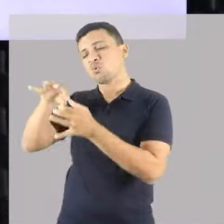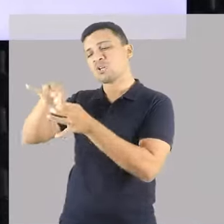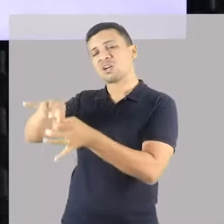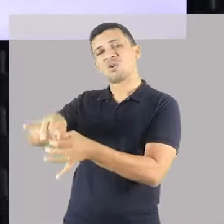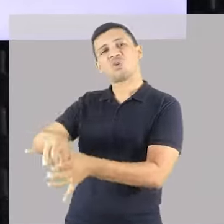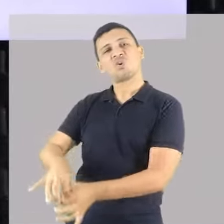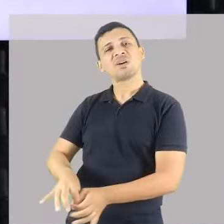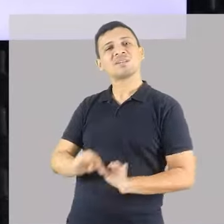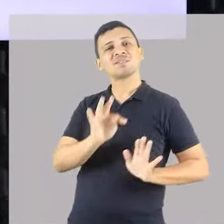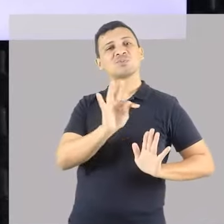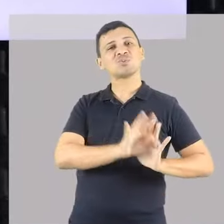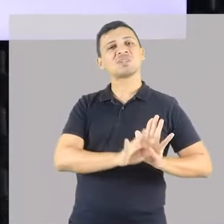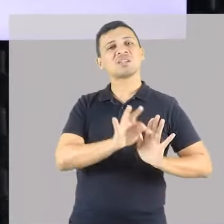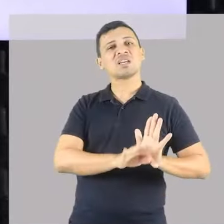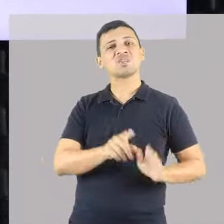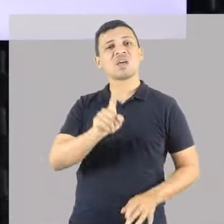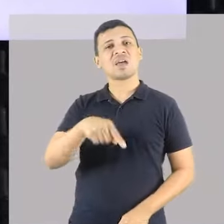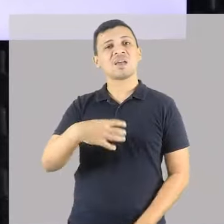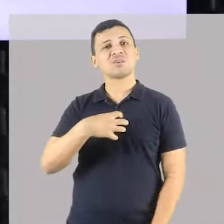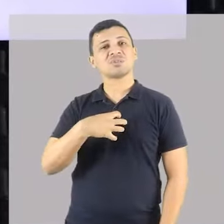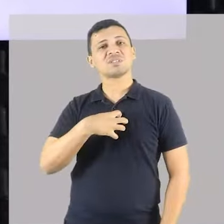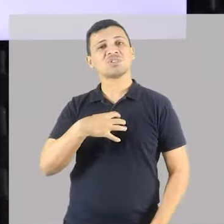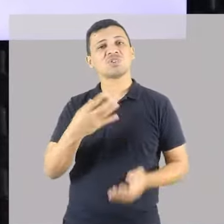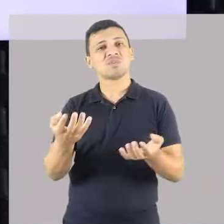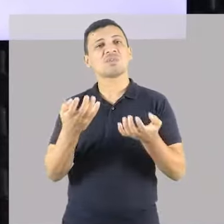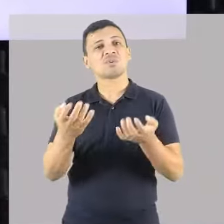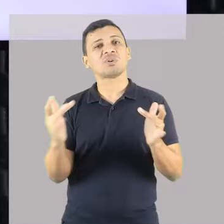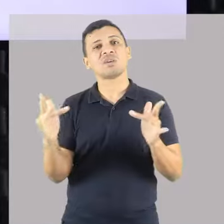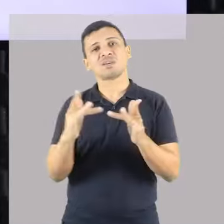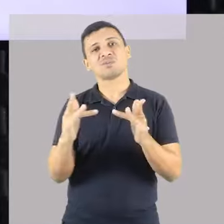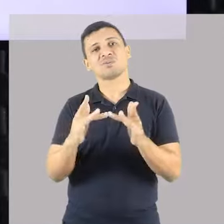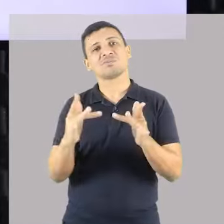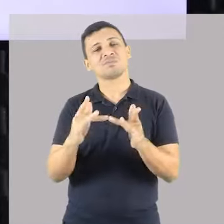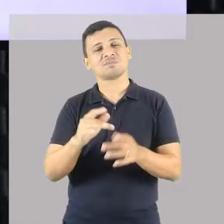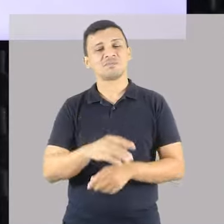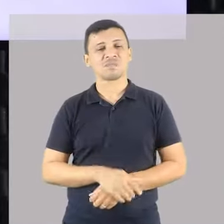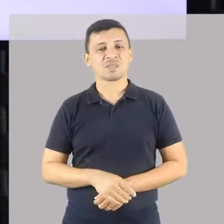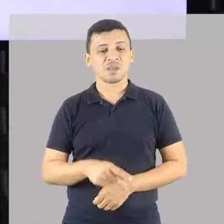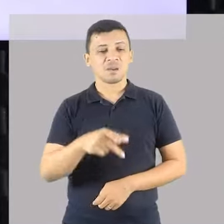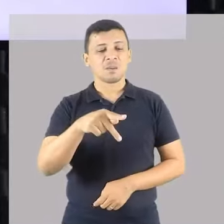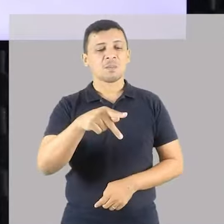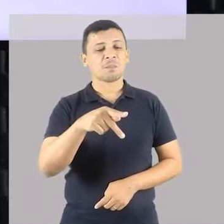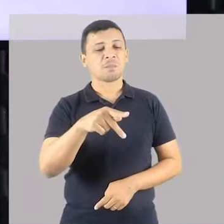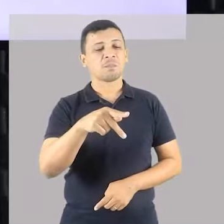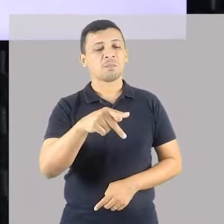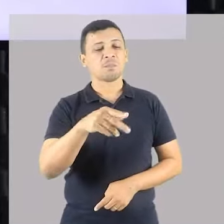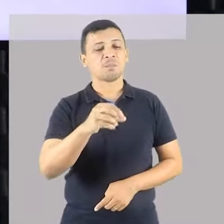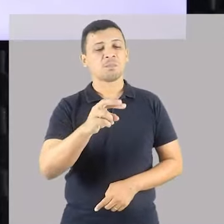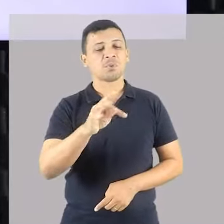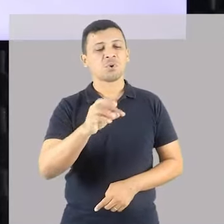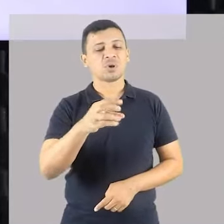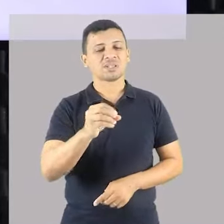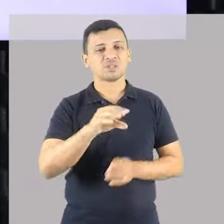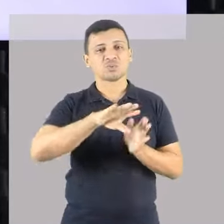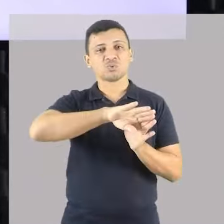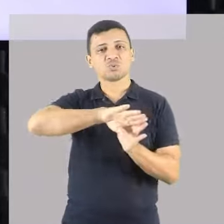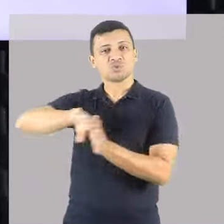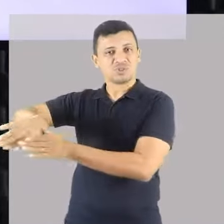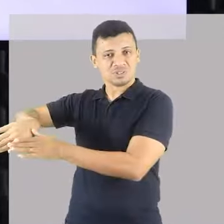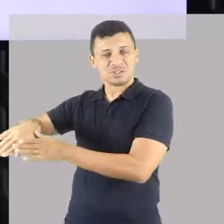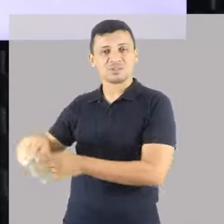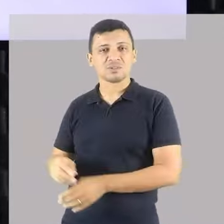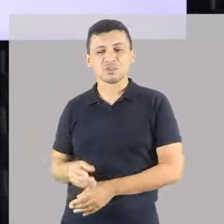exatamente o sentido que eu pretendia estabelecer se no lugar do portanto eu tivesse feito assim João